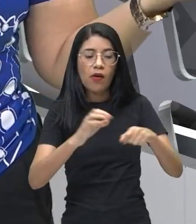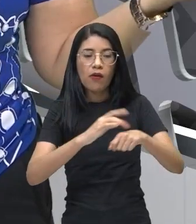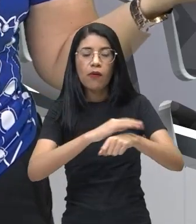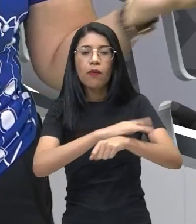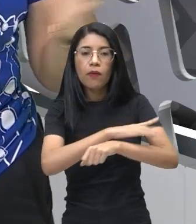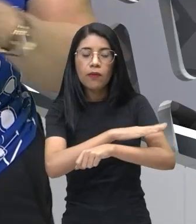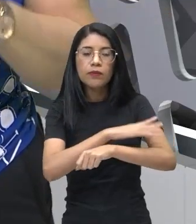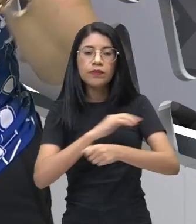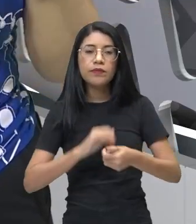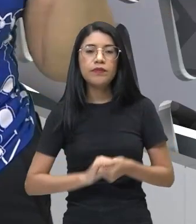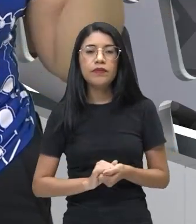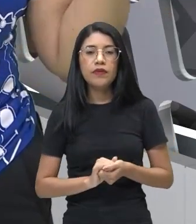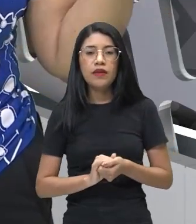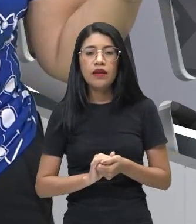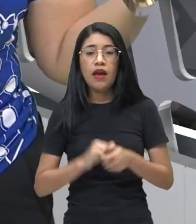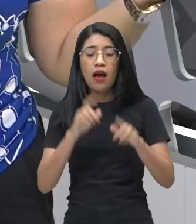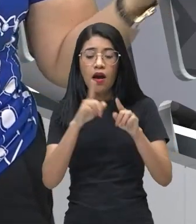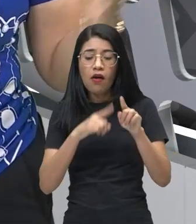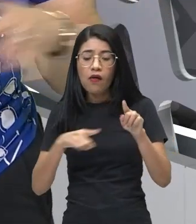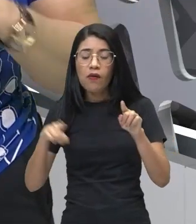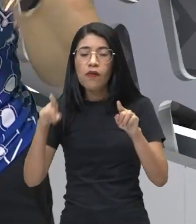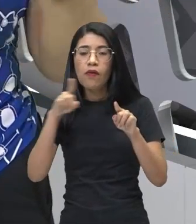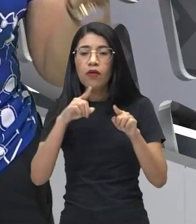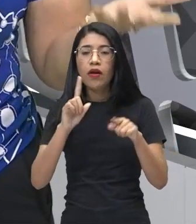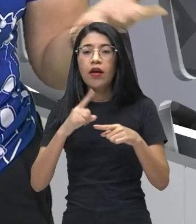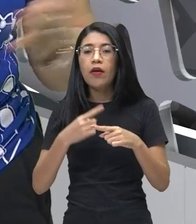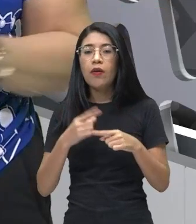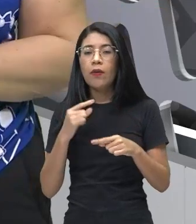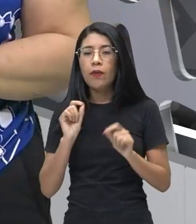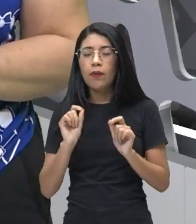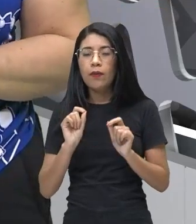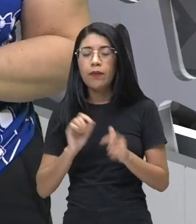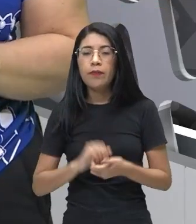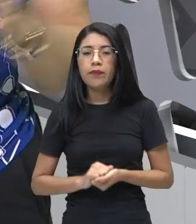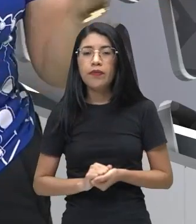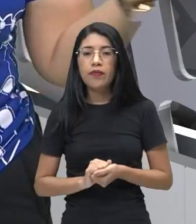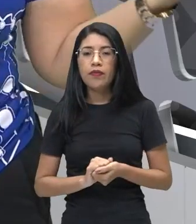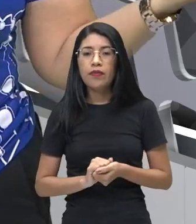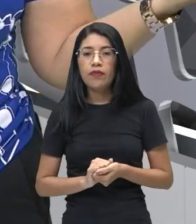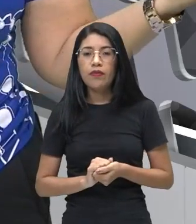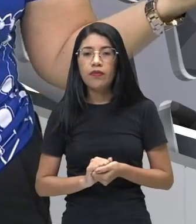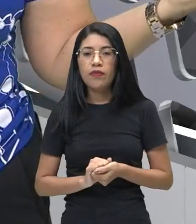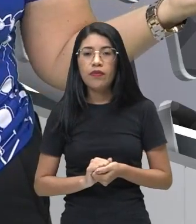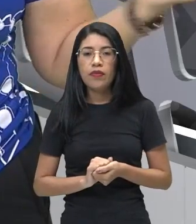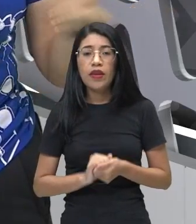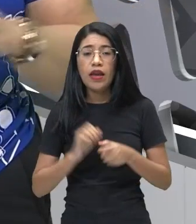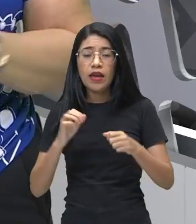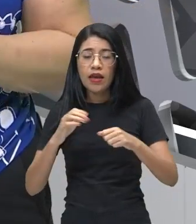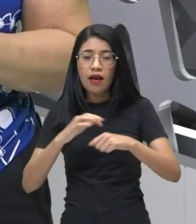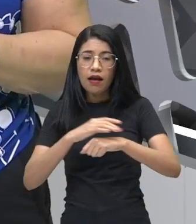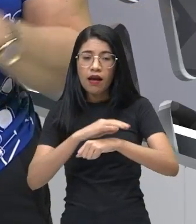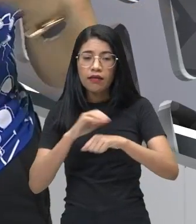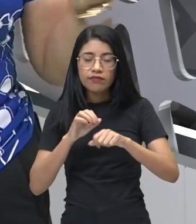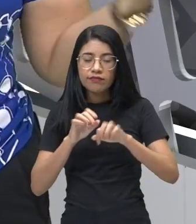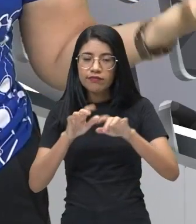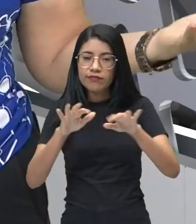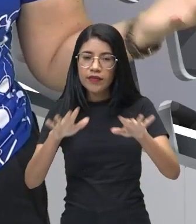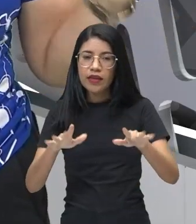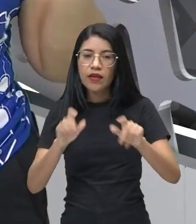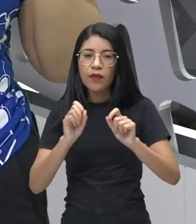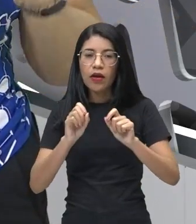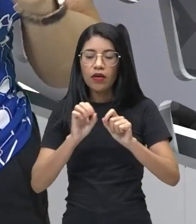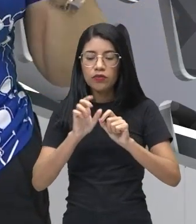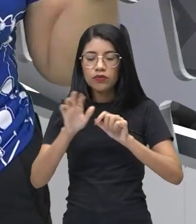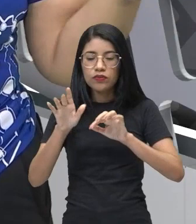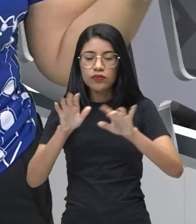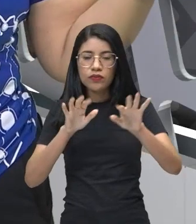a convecção envolve aí as correntes, essas correntes de convecção, e a radiação envolve aí esses raios